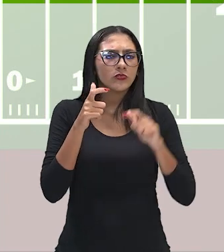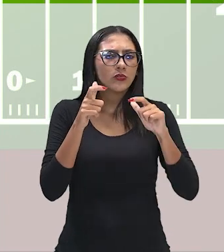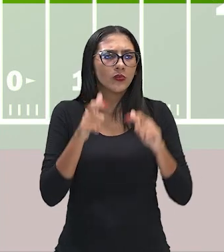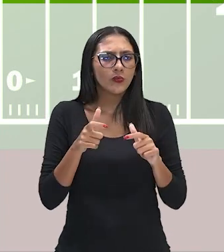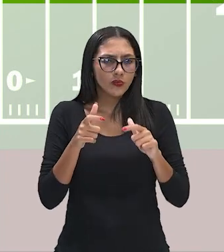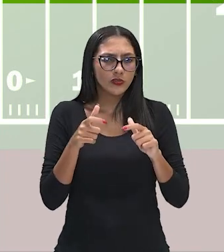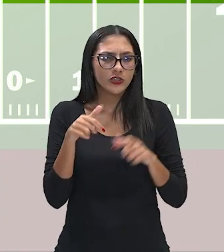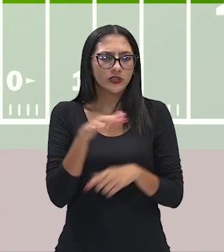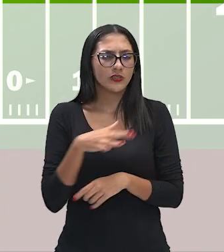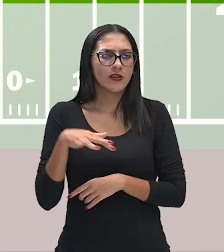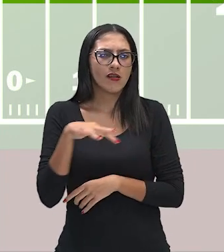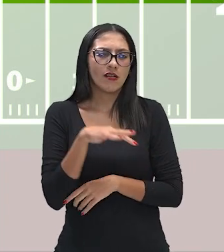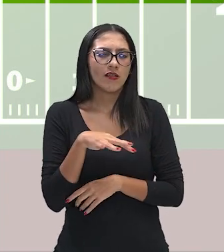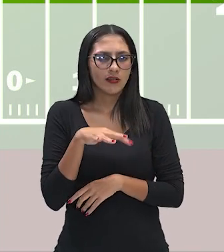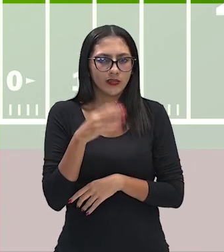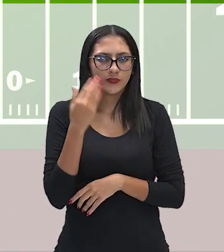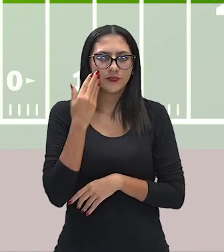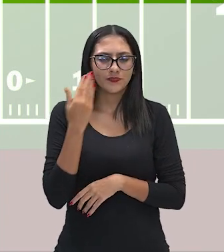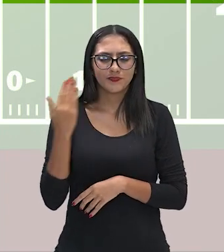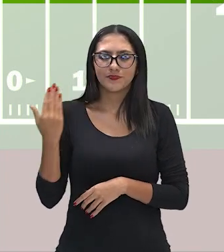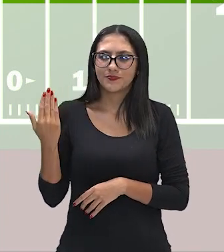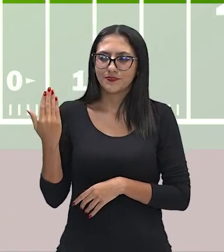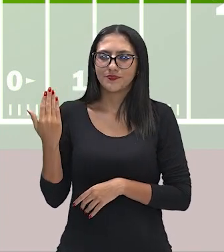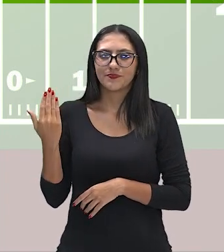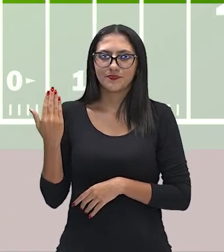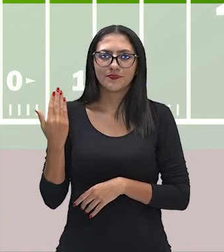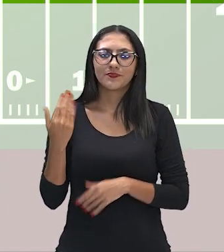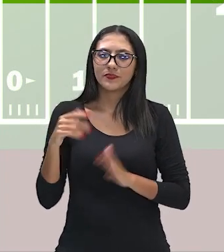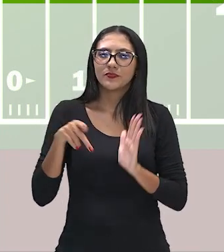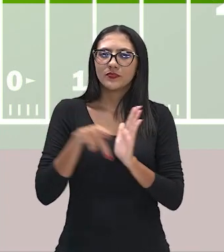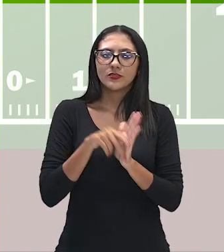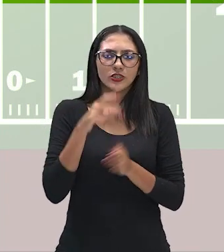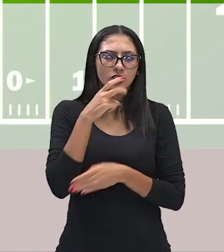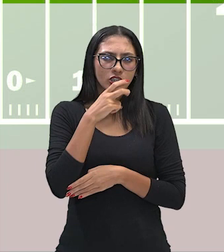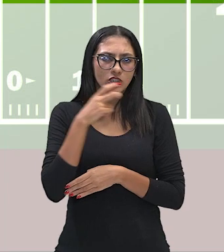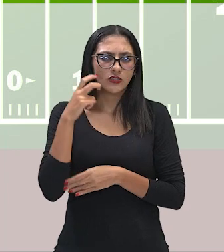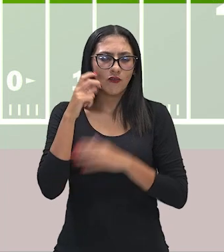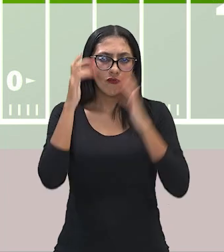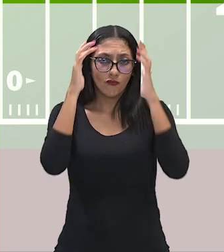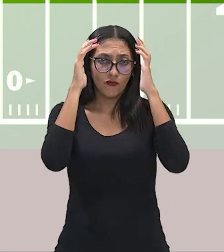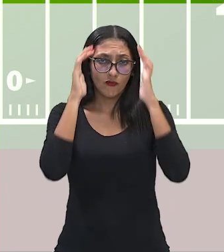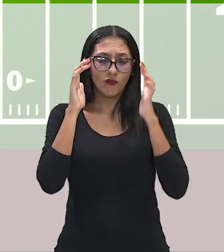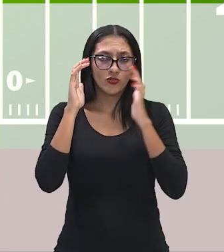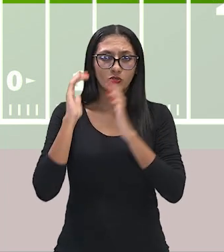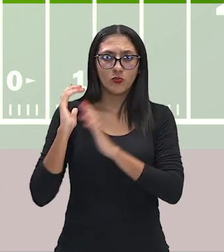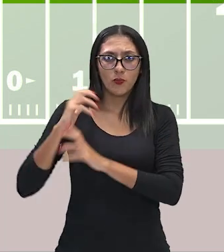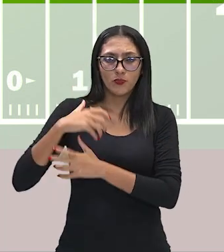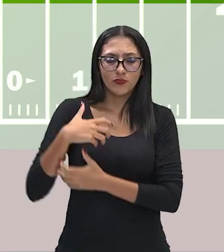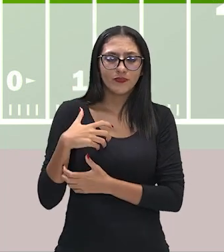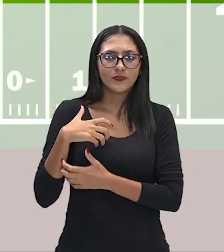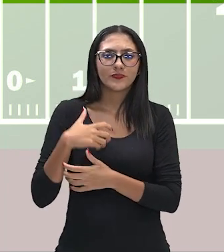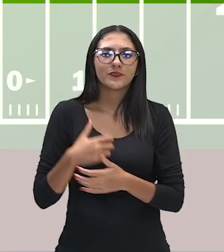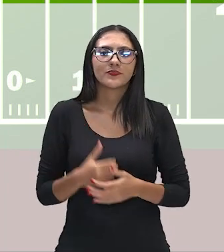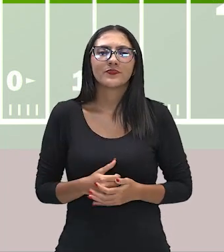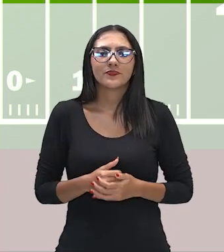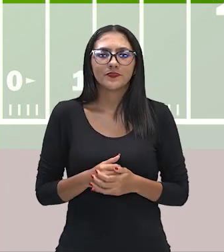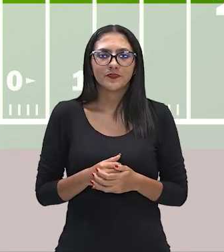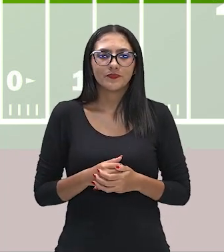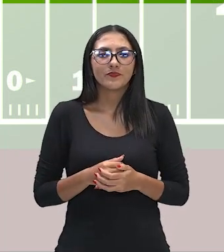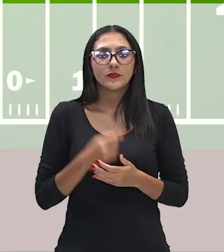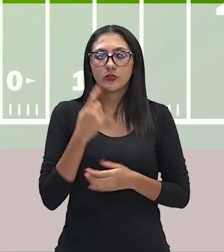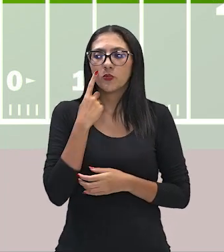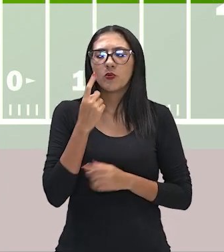na verdade, do futebol americano, ok? Então, o que eu quero que vocês observem aqui